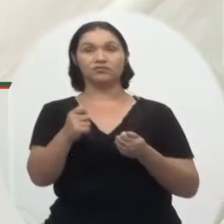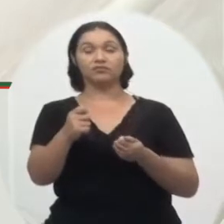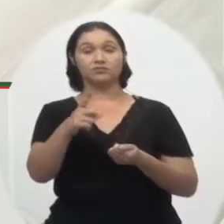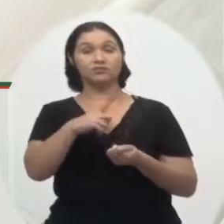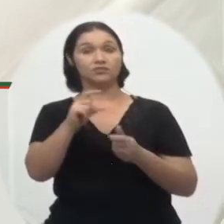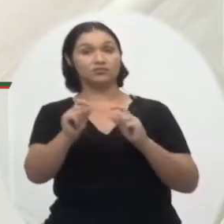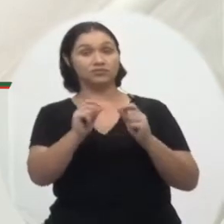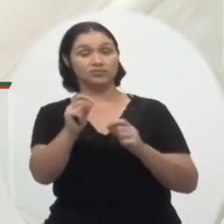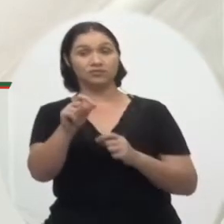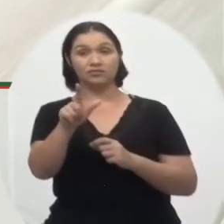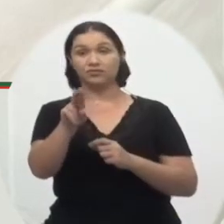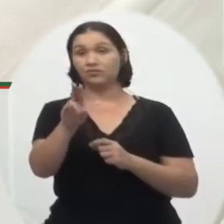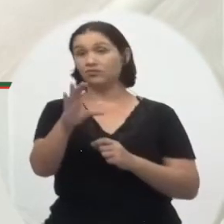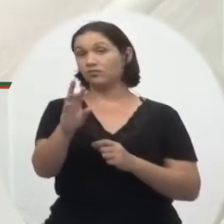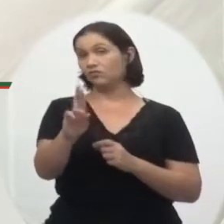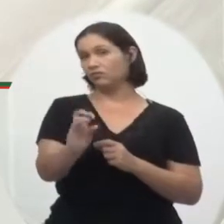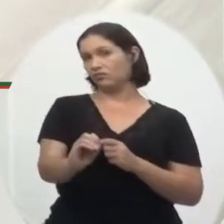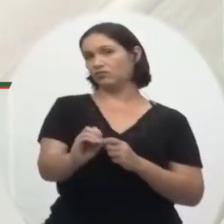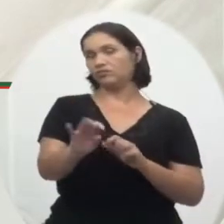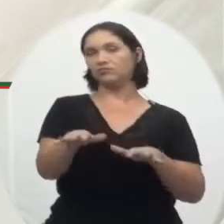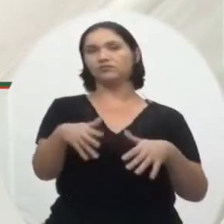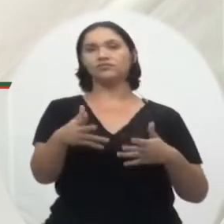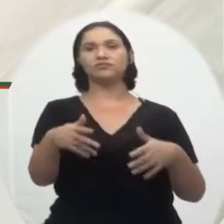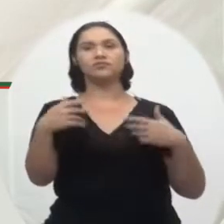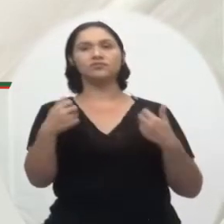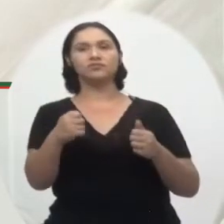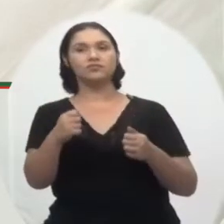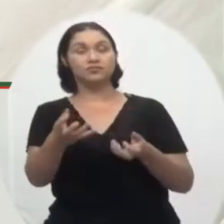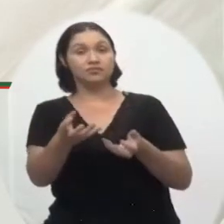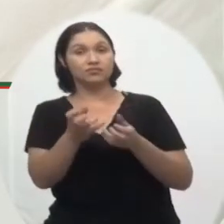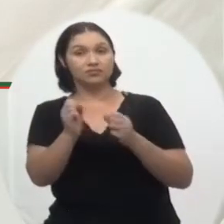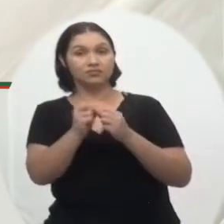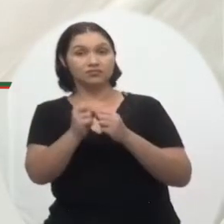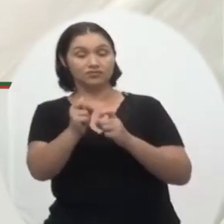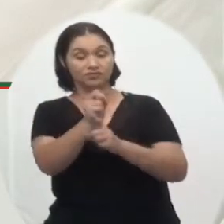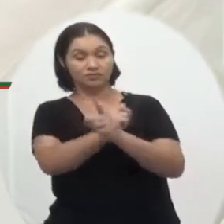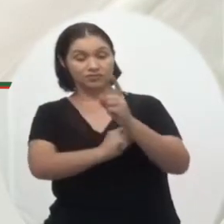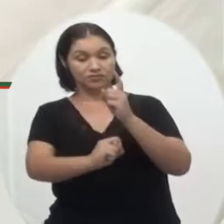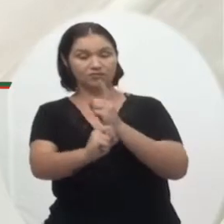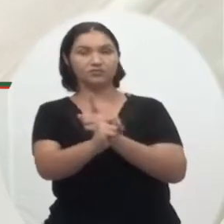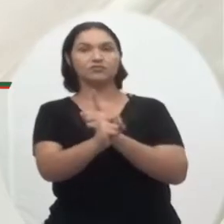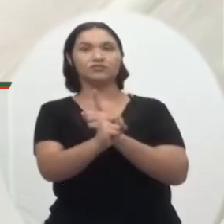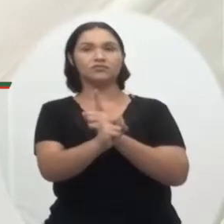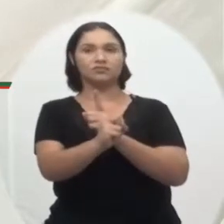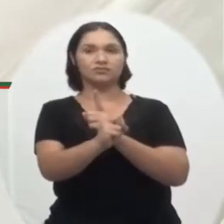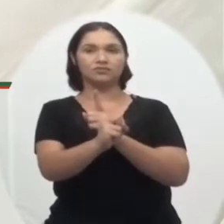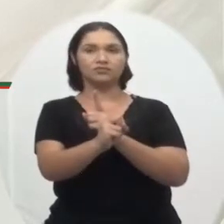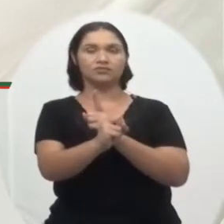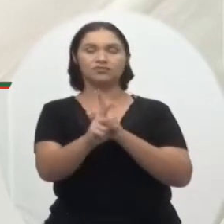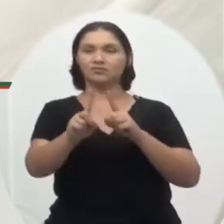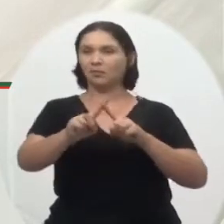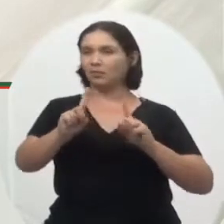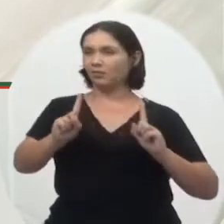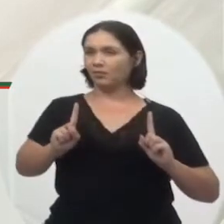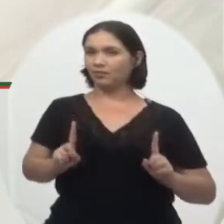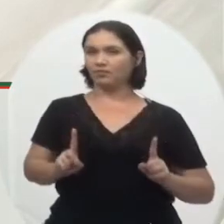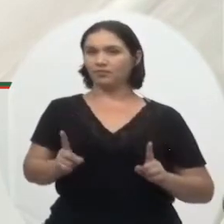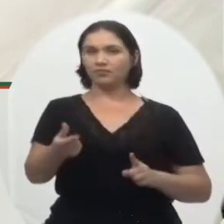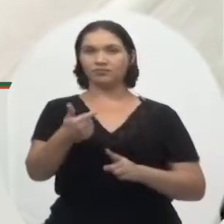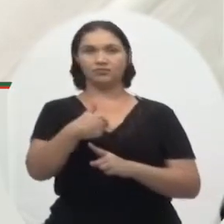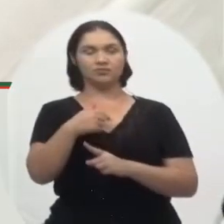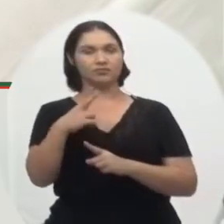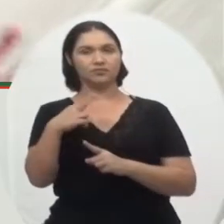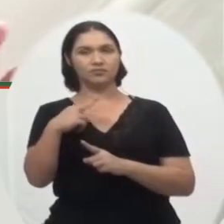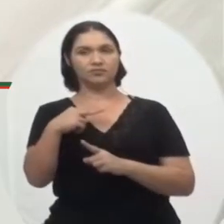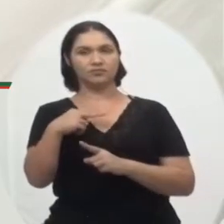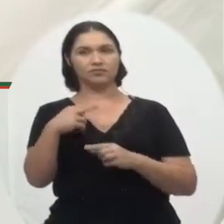lucro. Ele vai se interessar em fazer essa parte social, que tem um custo enorme. Agora, eu particularmente não